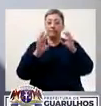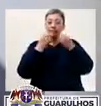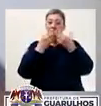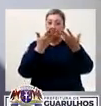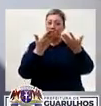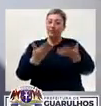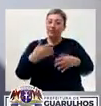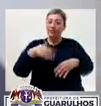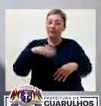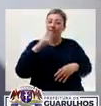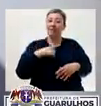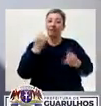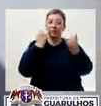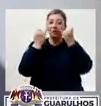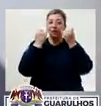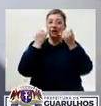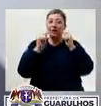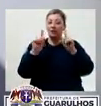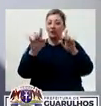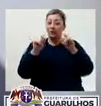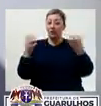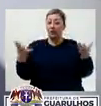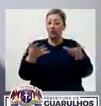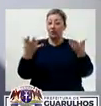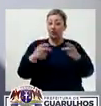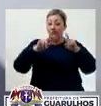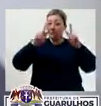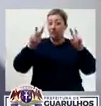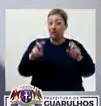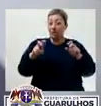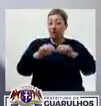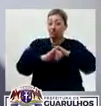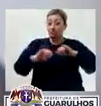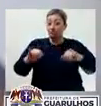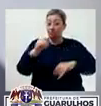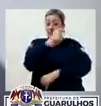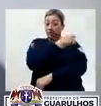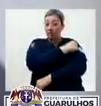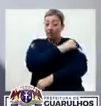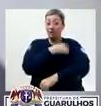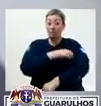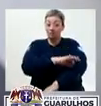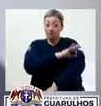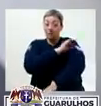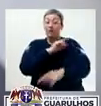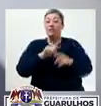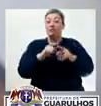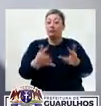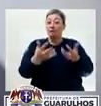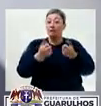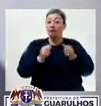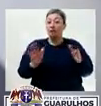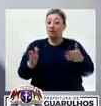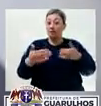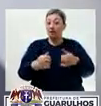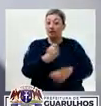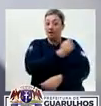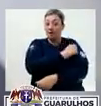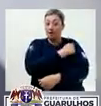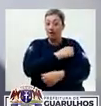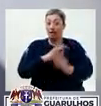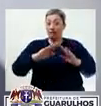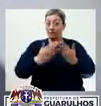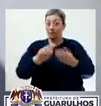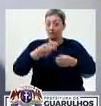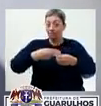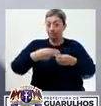Olá, seja muito bem-vindo a mais uma edição do Guarulhos Informa. Hoje nós vamos falar sobre campanha de vacinação contra o sarampo e retirada das cestas